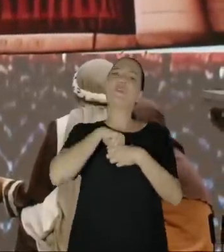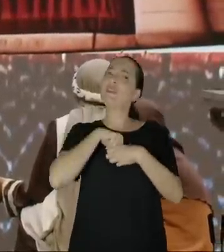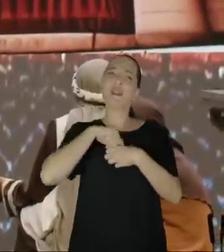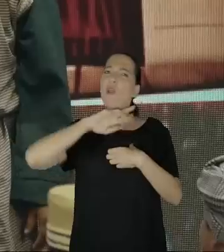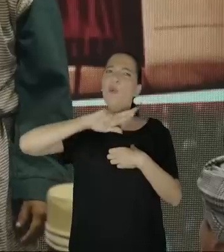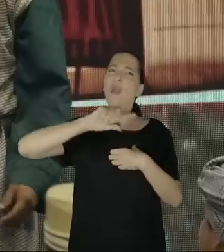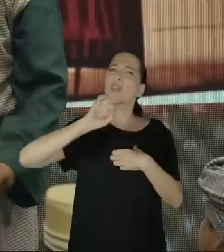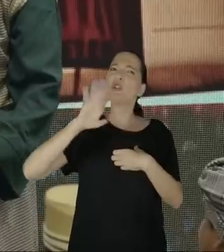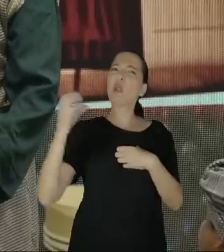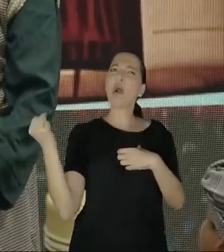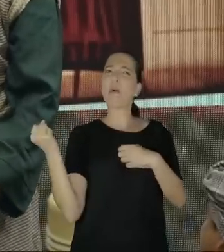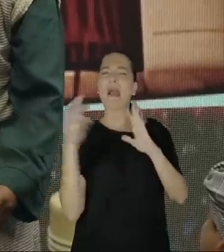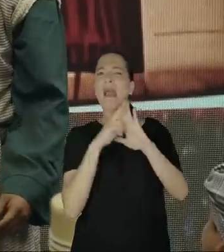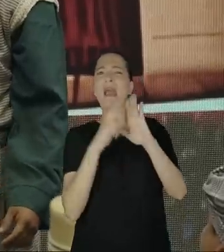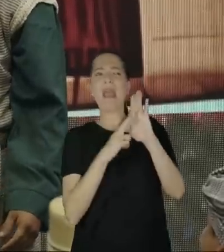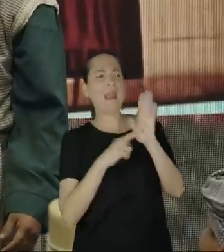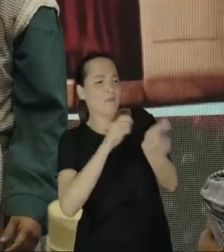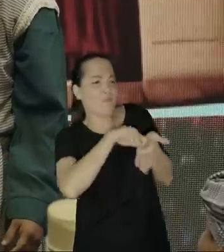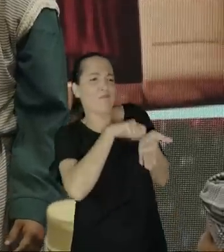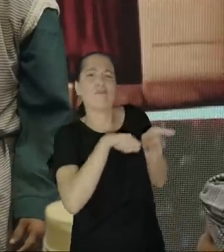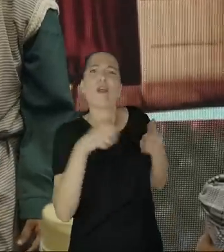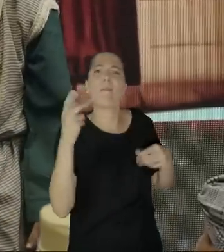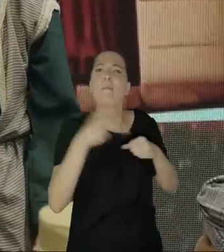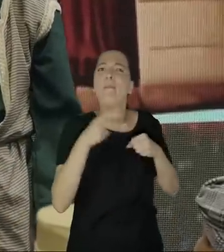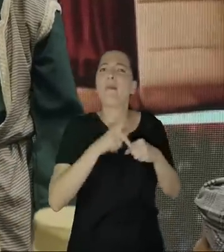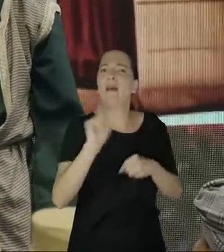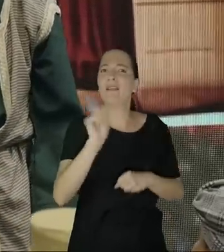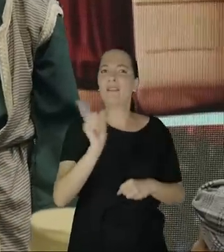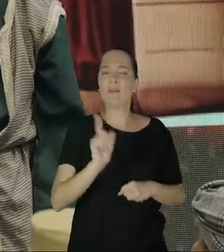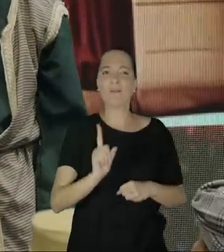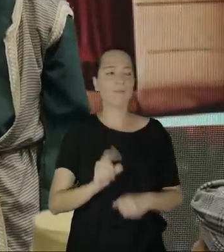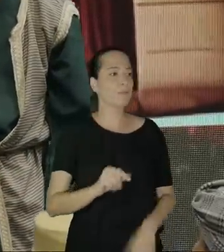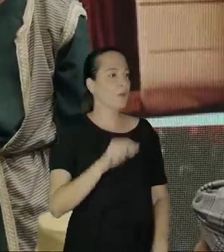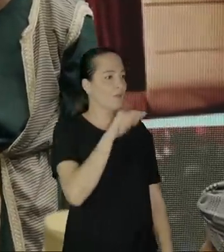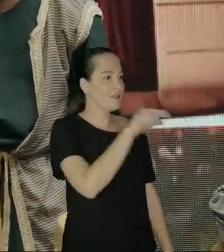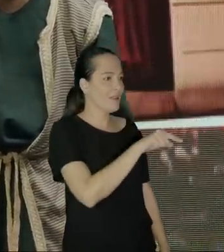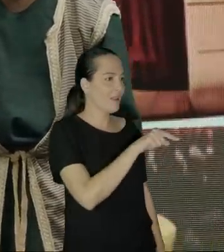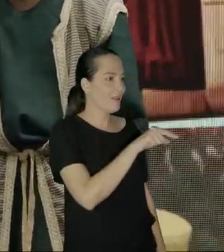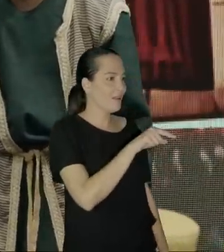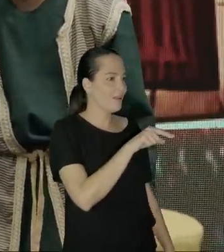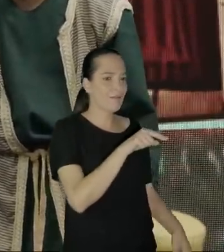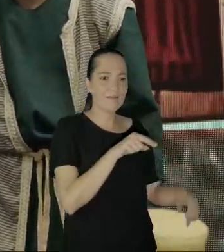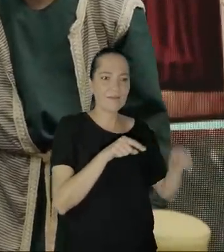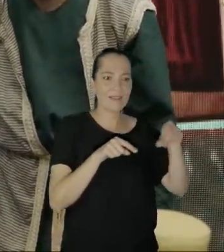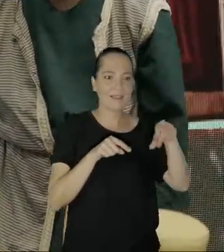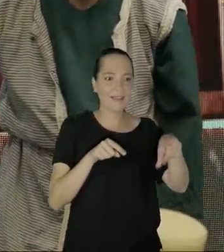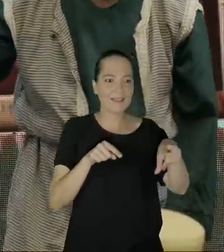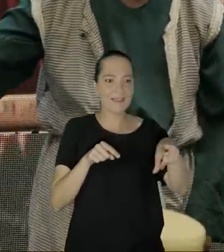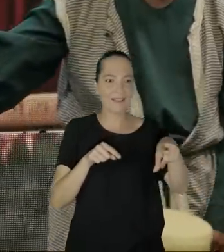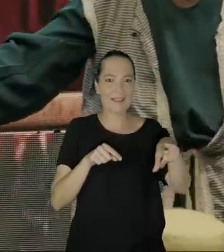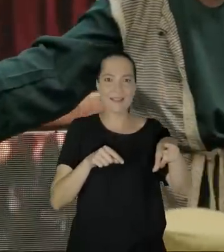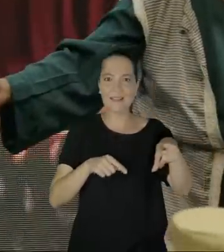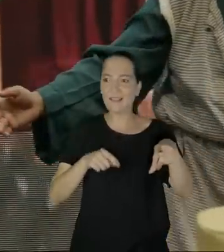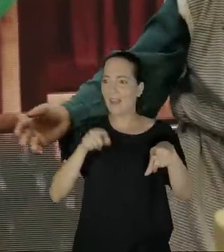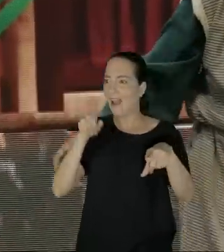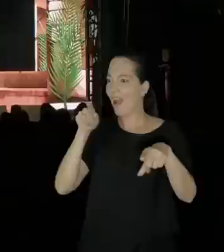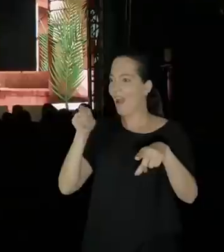em uma pedra. João, Pedro, André e